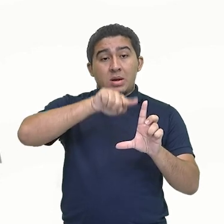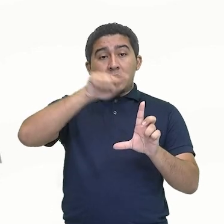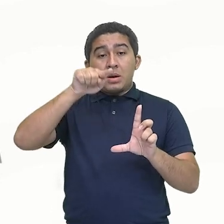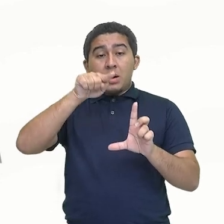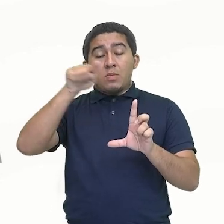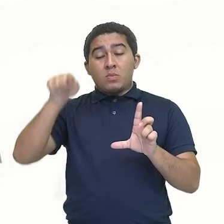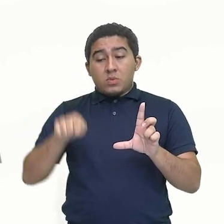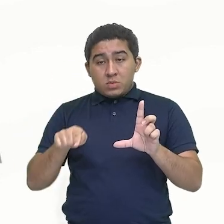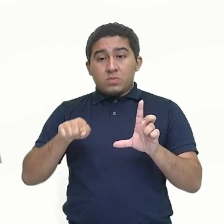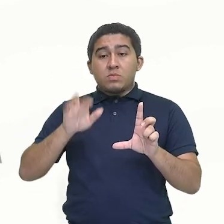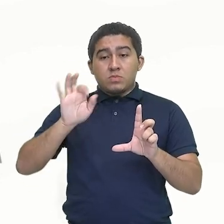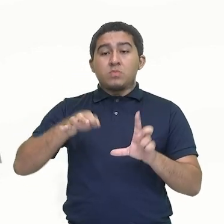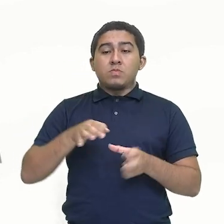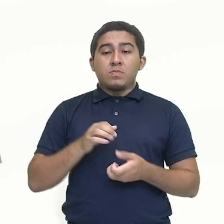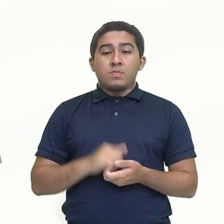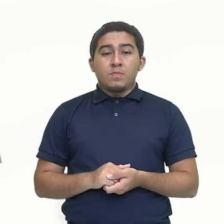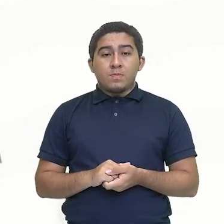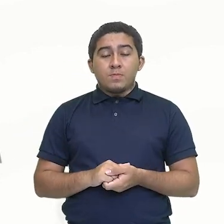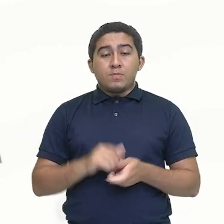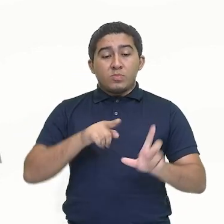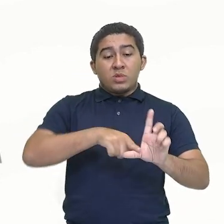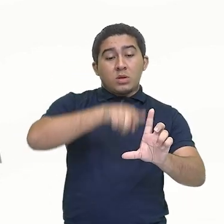para baixo, tá bom?